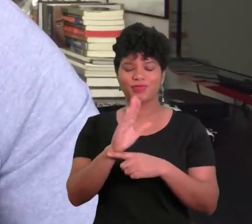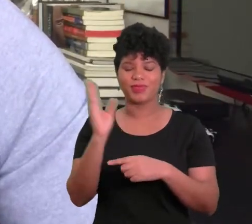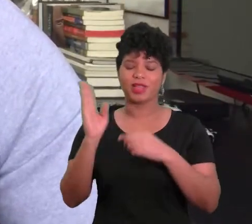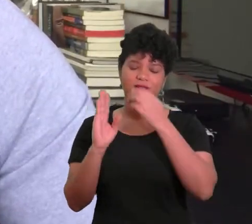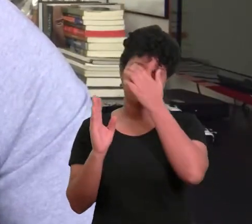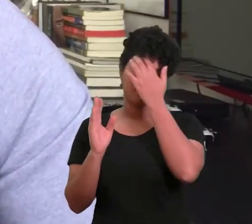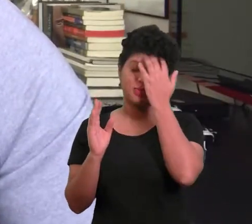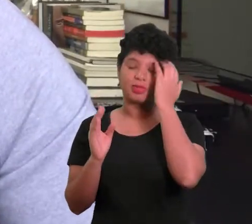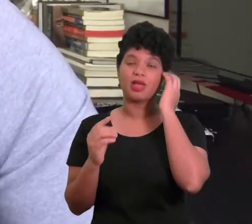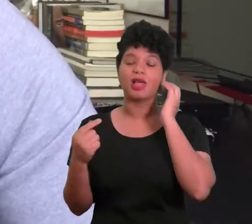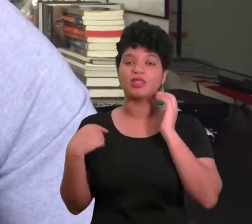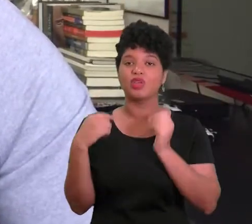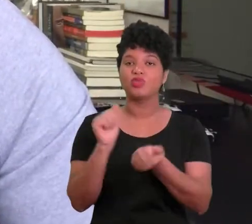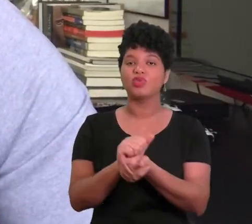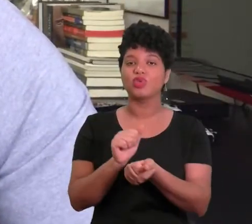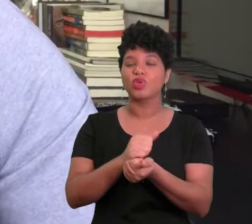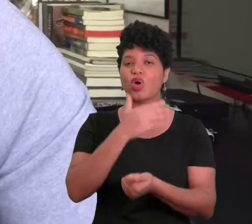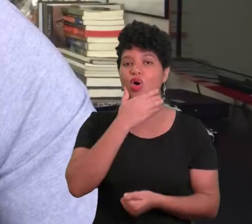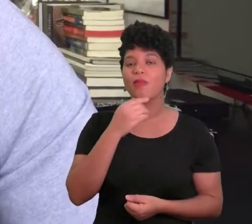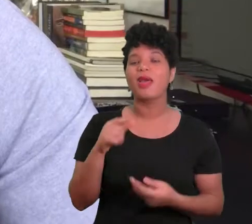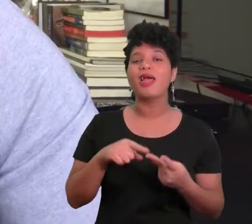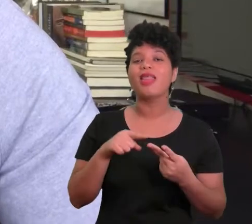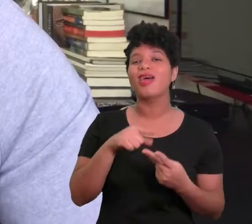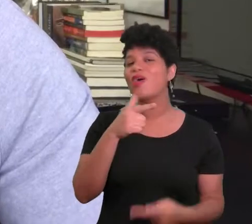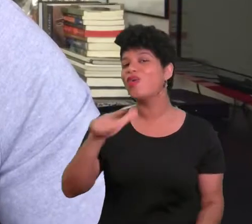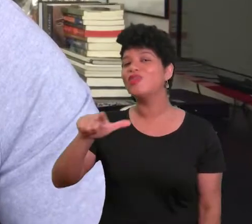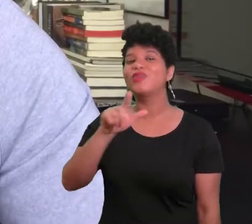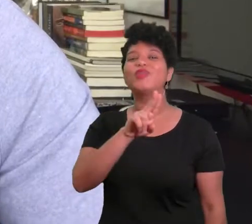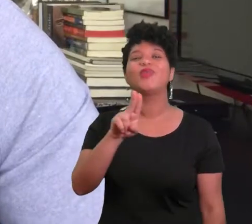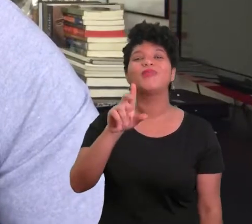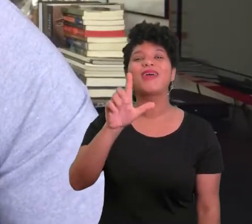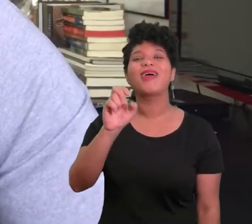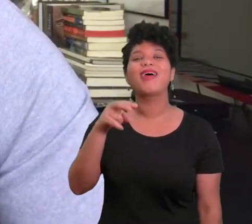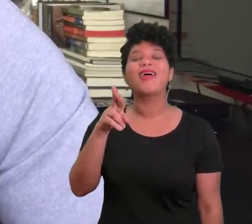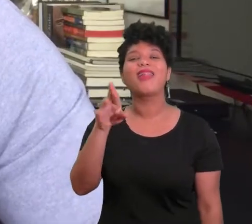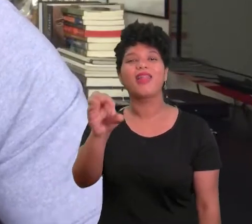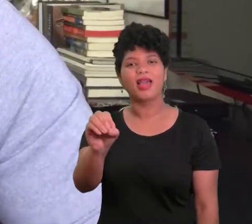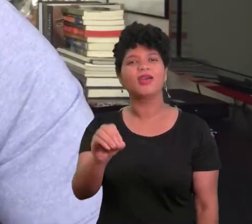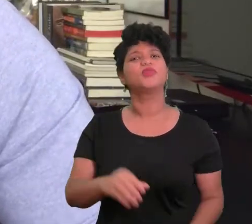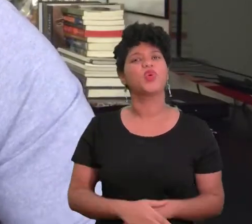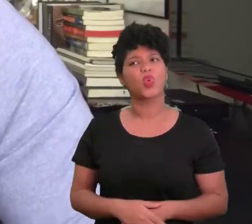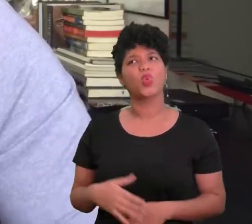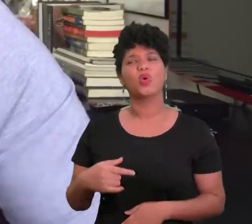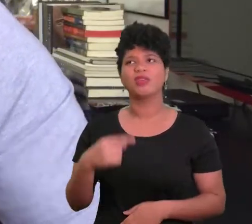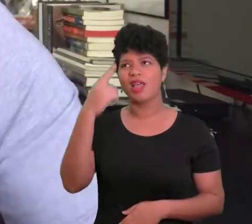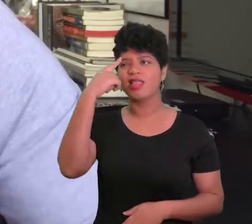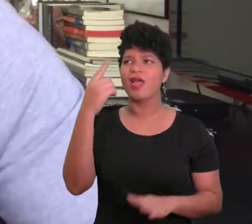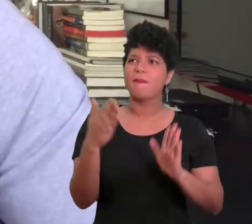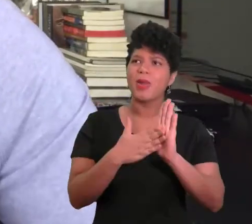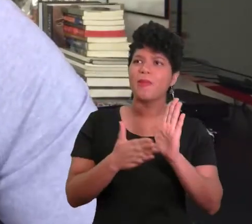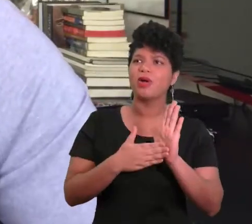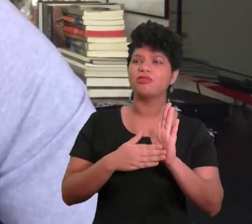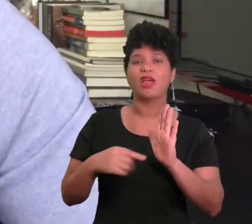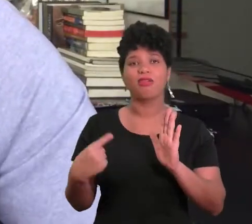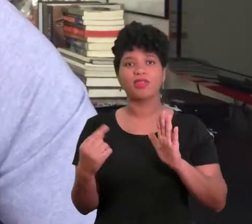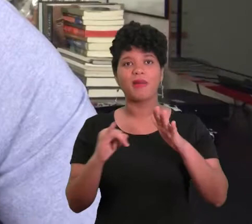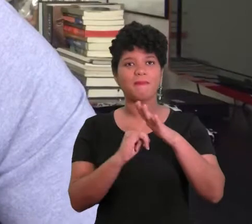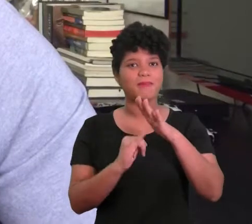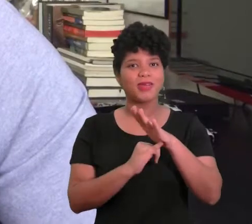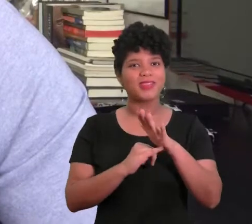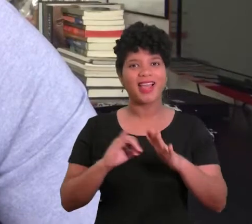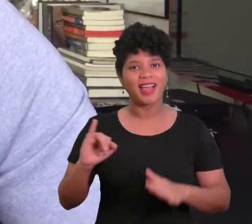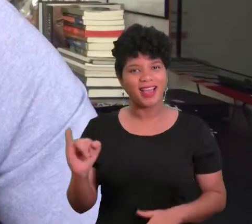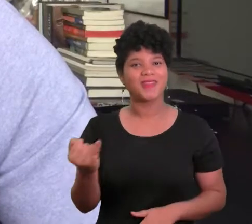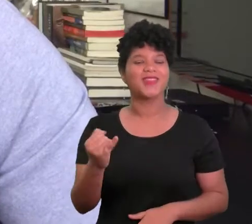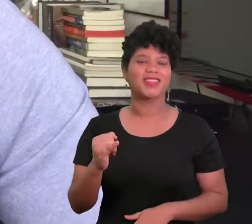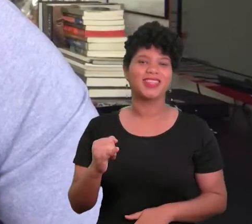que junto com Leandro Pardi, do grupo Pardieiro, nos trouxe essa proposta e que o Instituto abraçou de primeira hora.